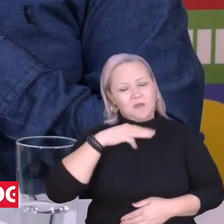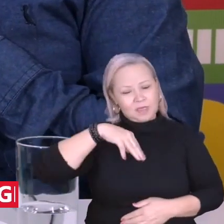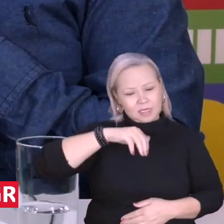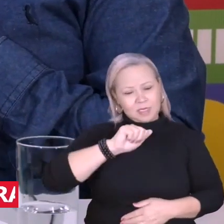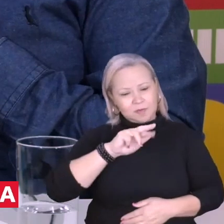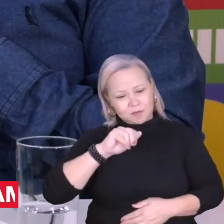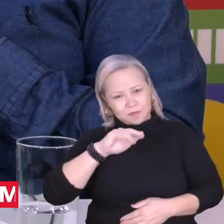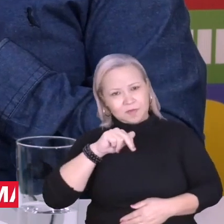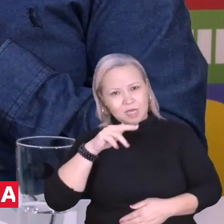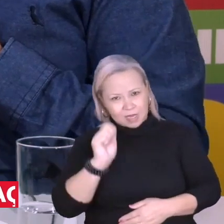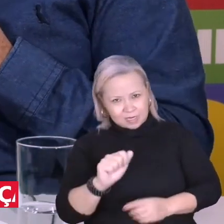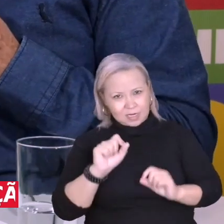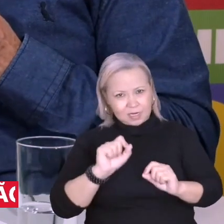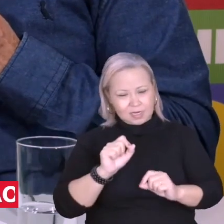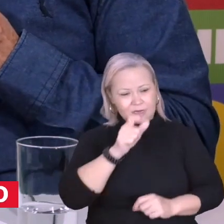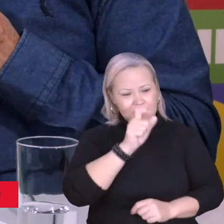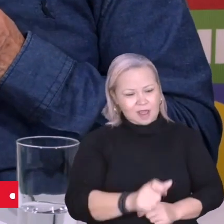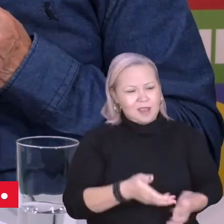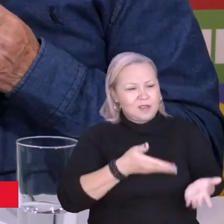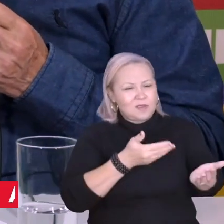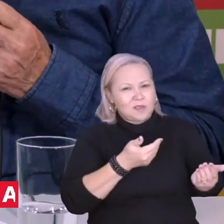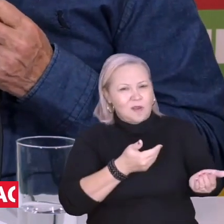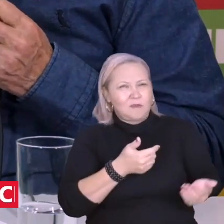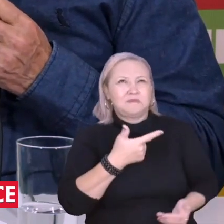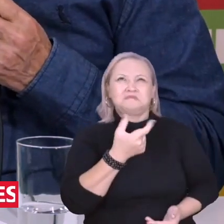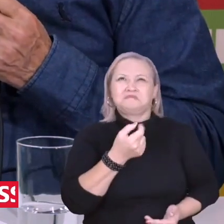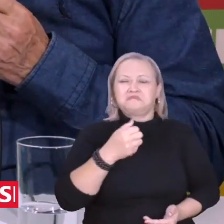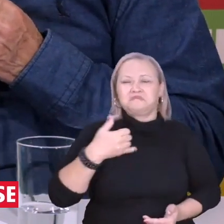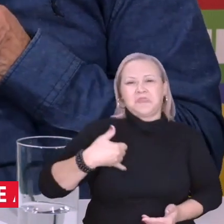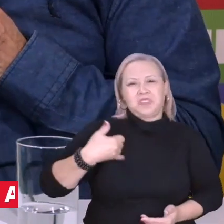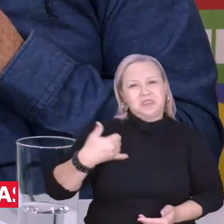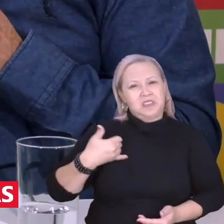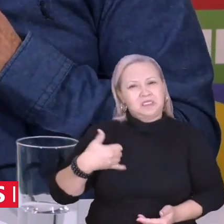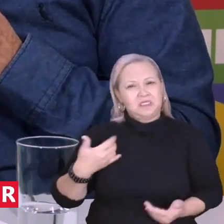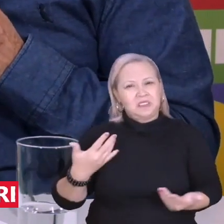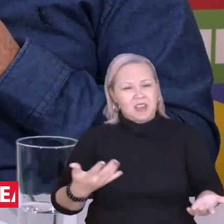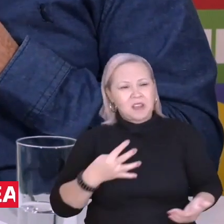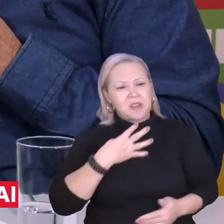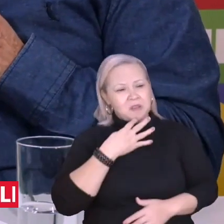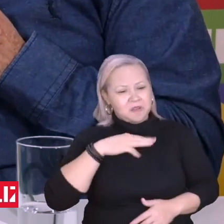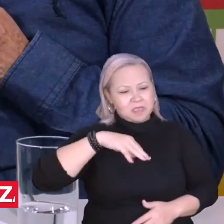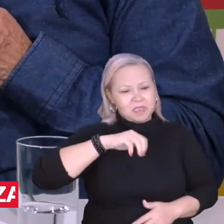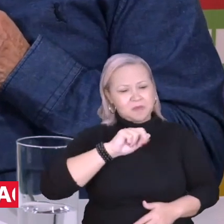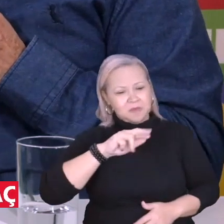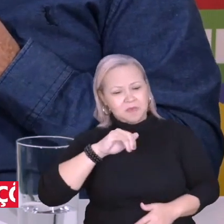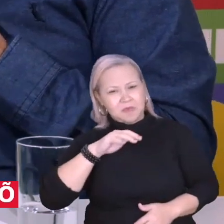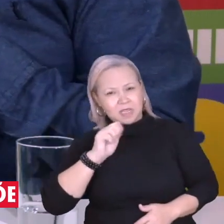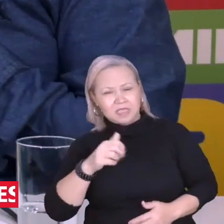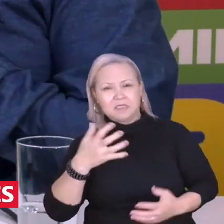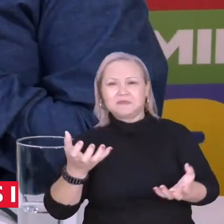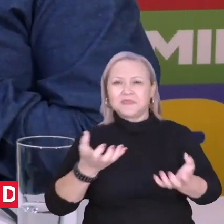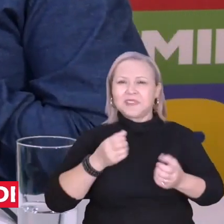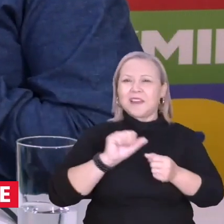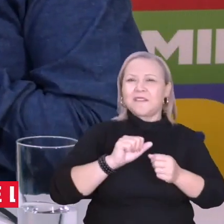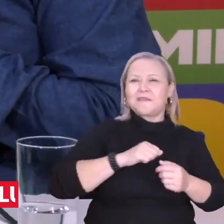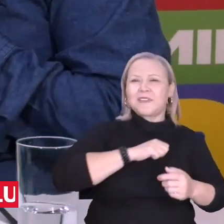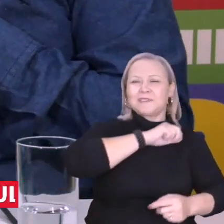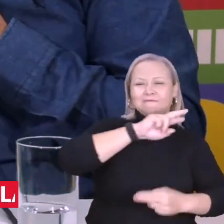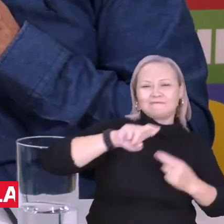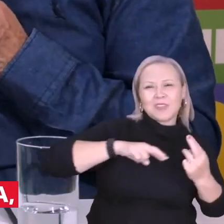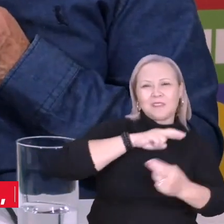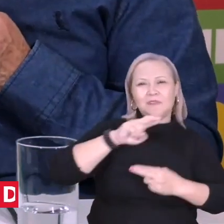ambiental do nosso país, em que nós temos uma ameaça que eu considero a ameaça das ameaças, a ameaça